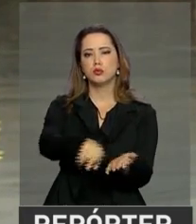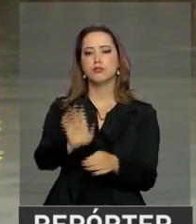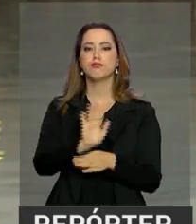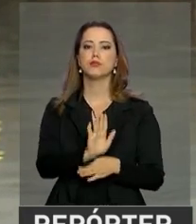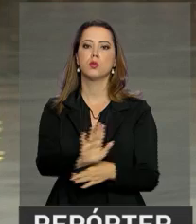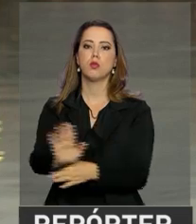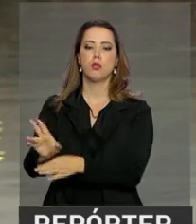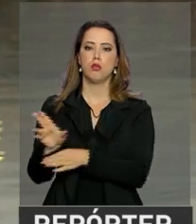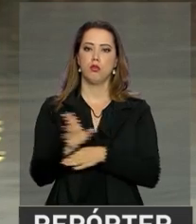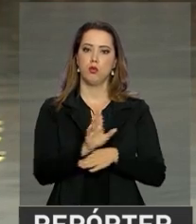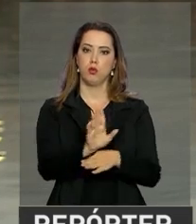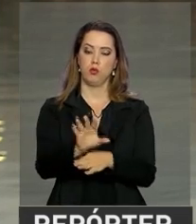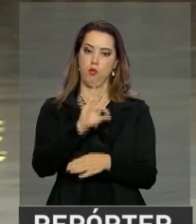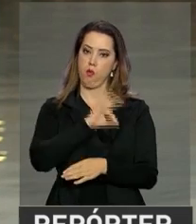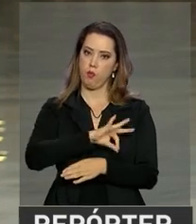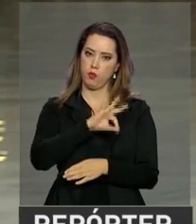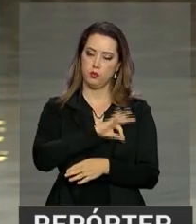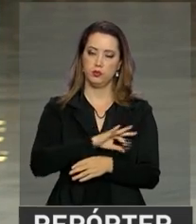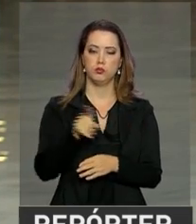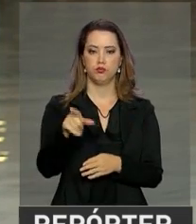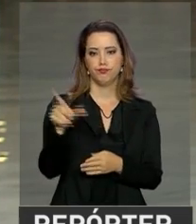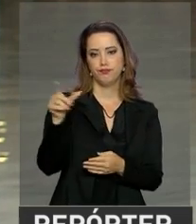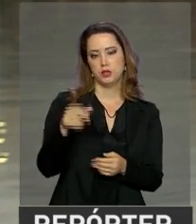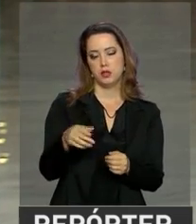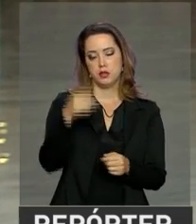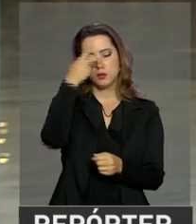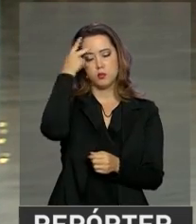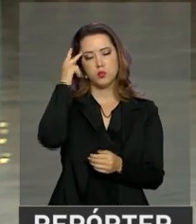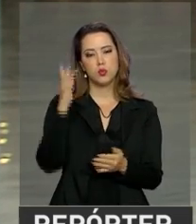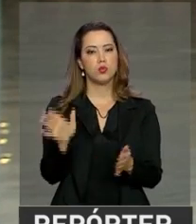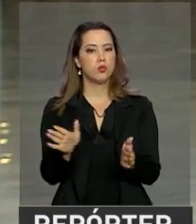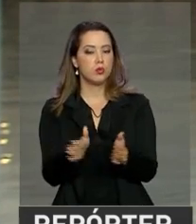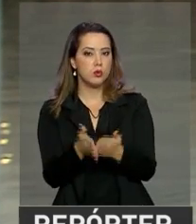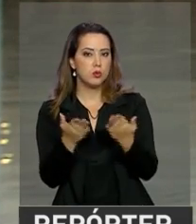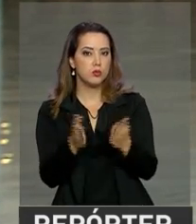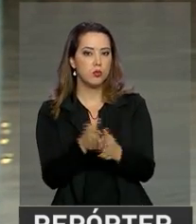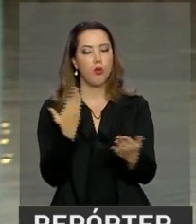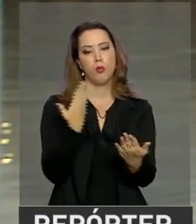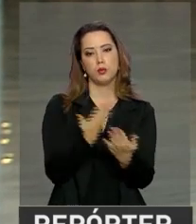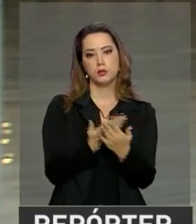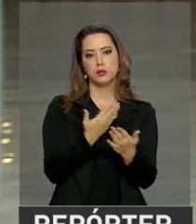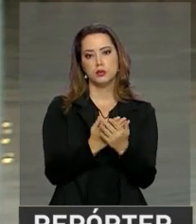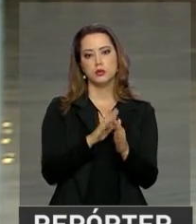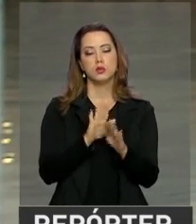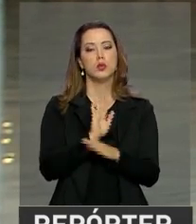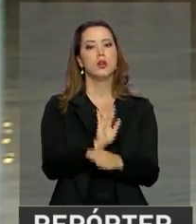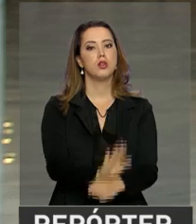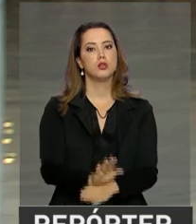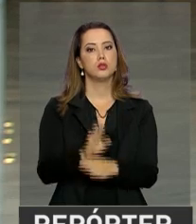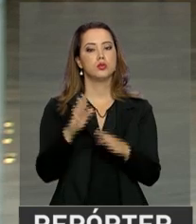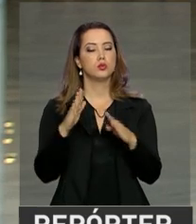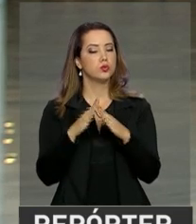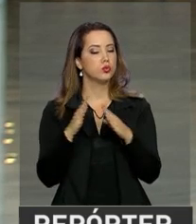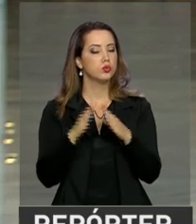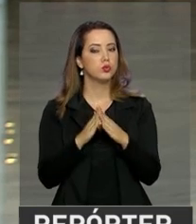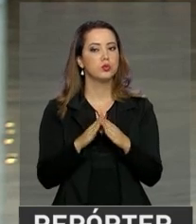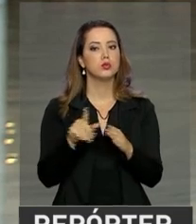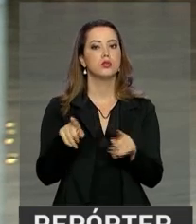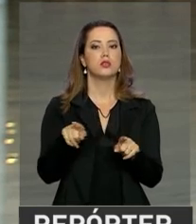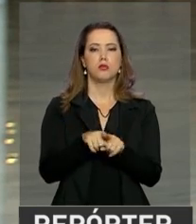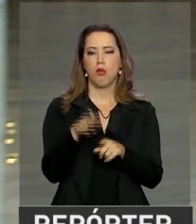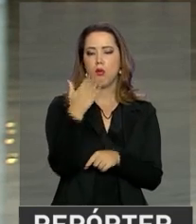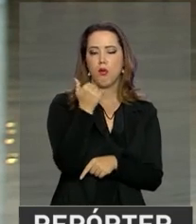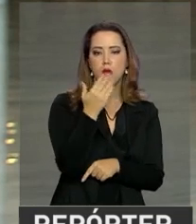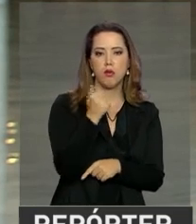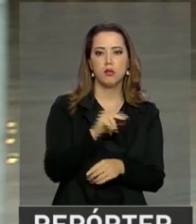estudantes de baixa renda como por exemplo assistência a transporte assistência moradia e ainda assistência à alimentação